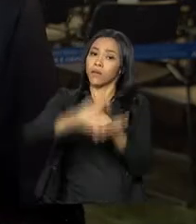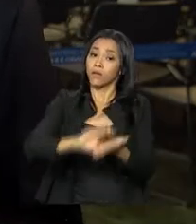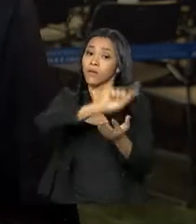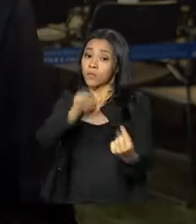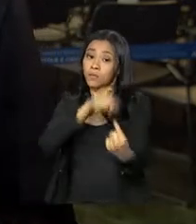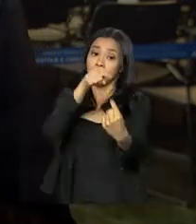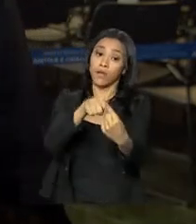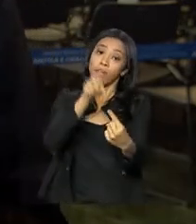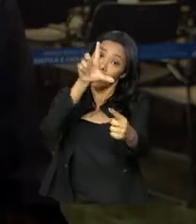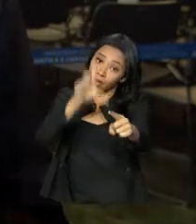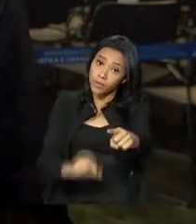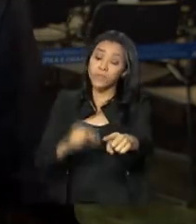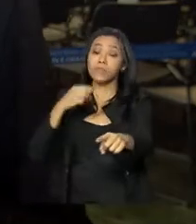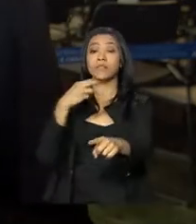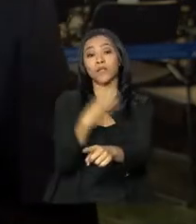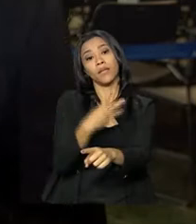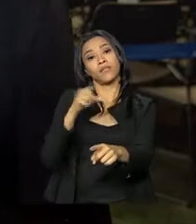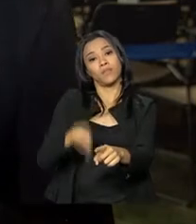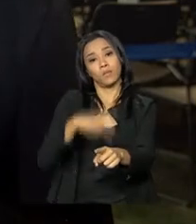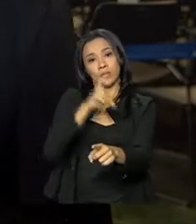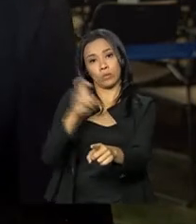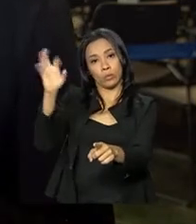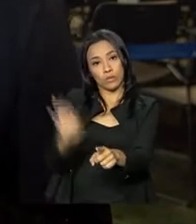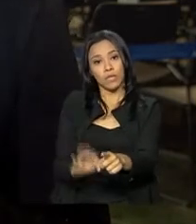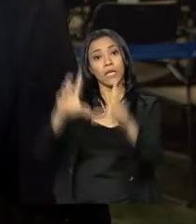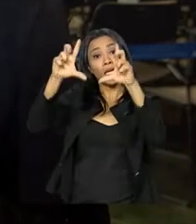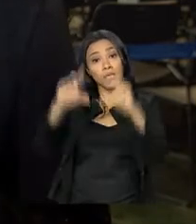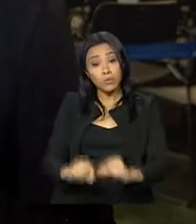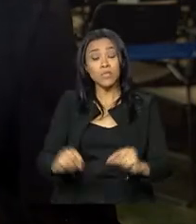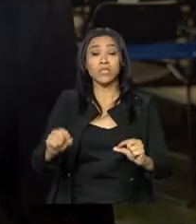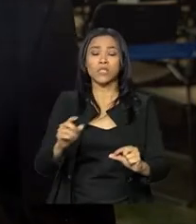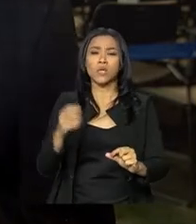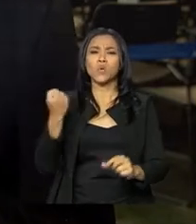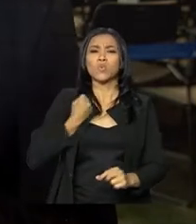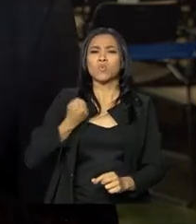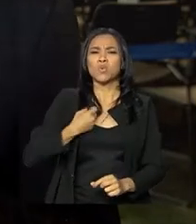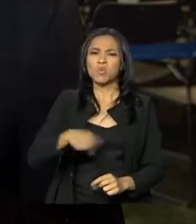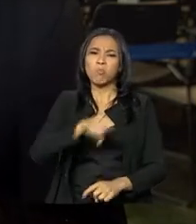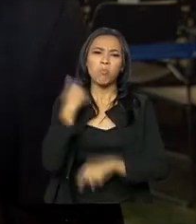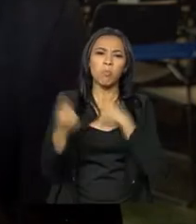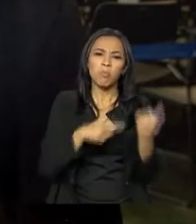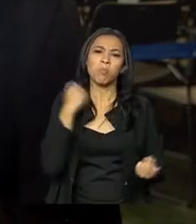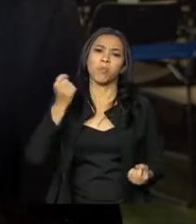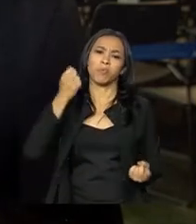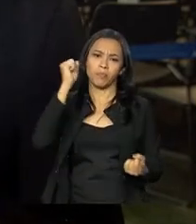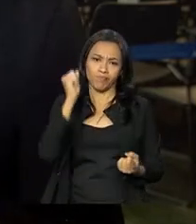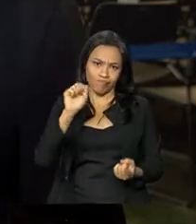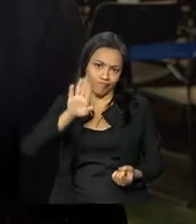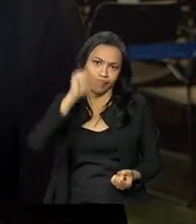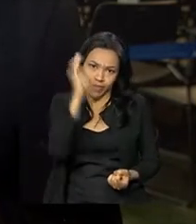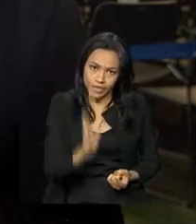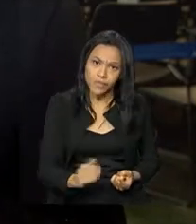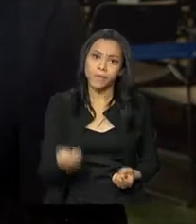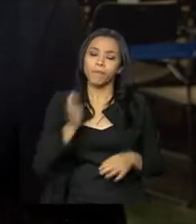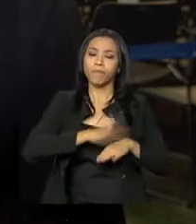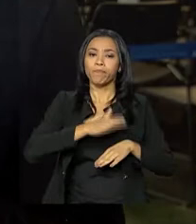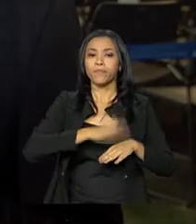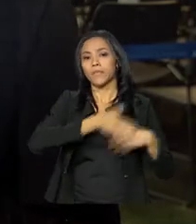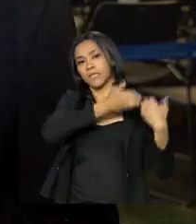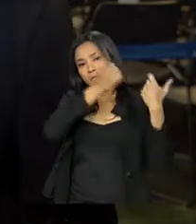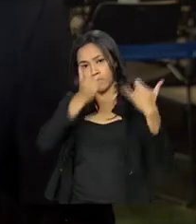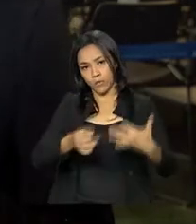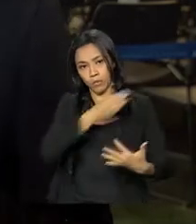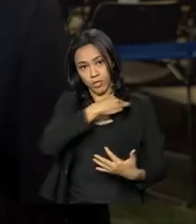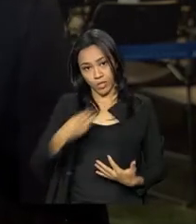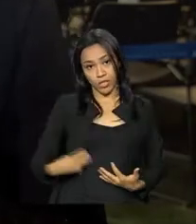3,5% ao ano o número de homicídios no Brasil. De acordo com o ministro da Segurança Pública, em 2017 foram